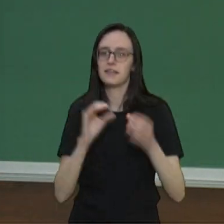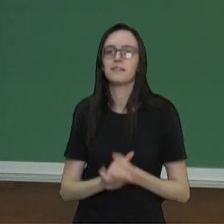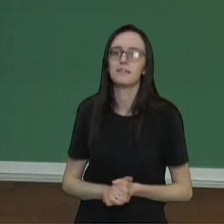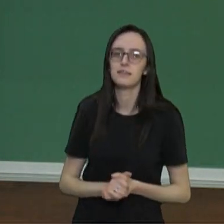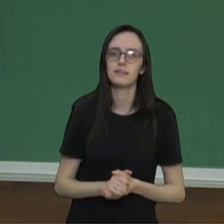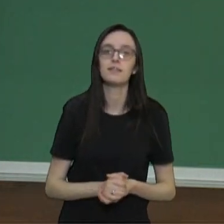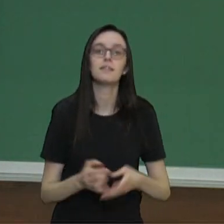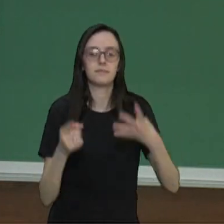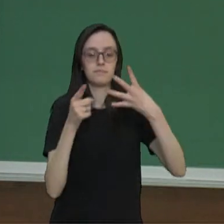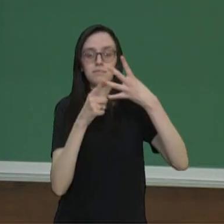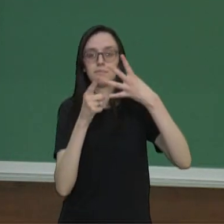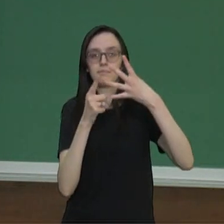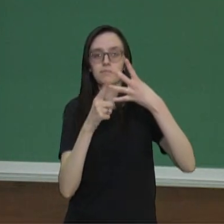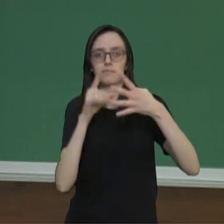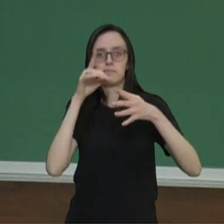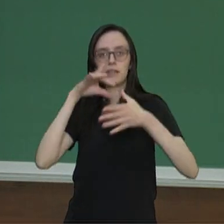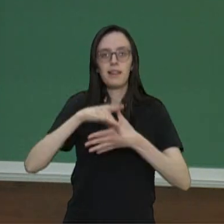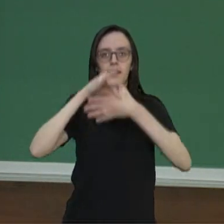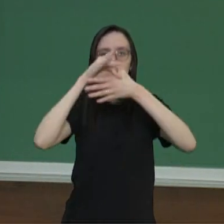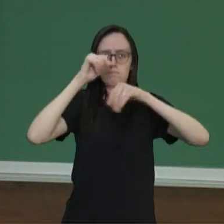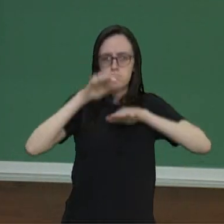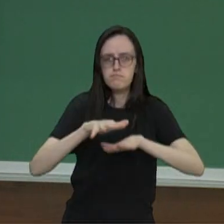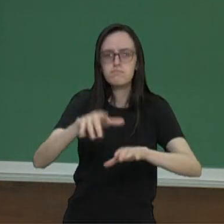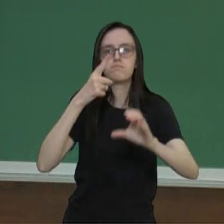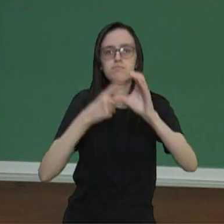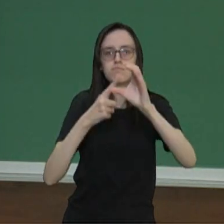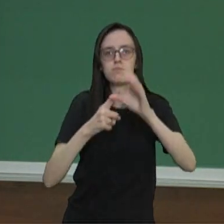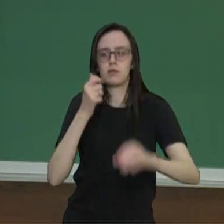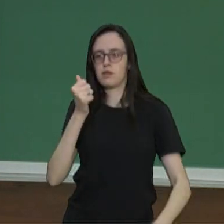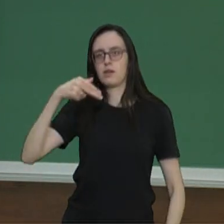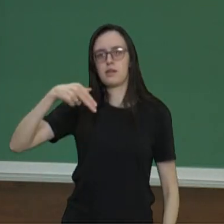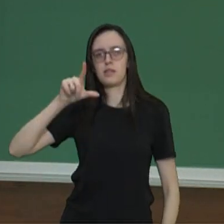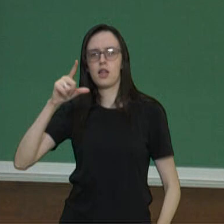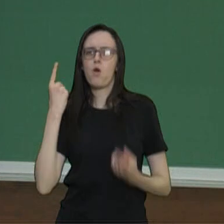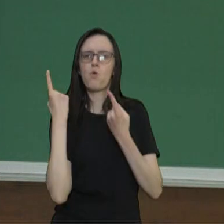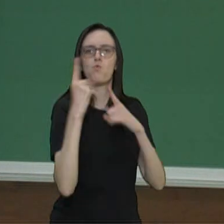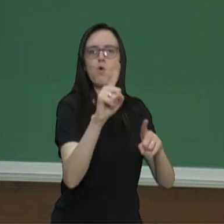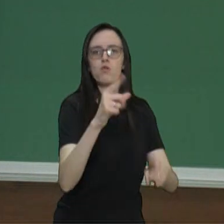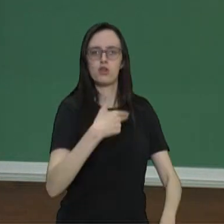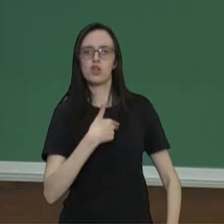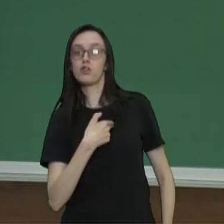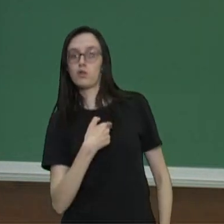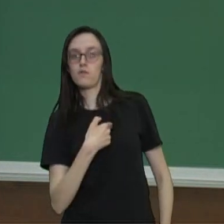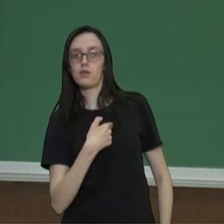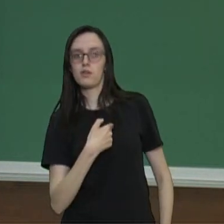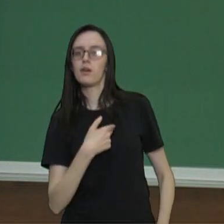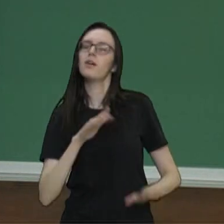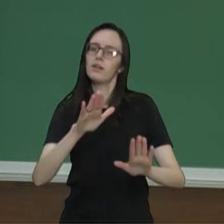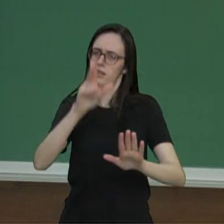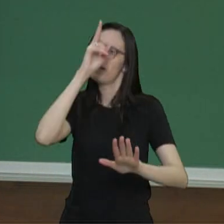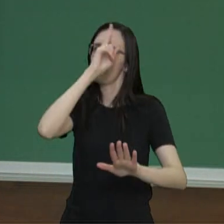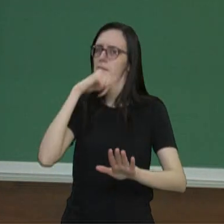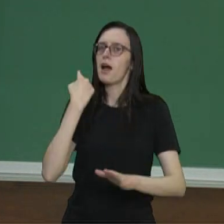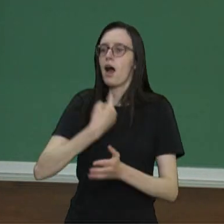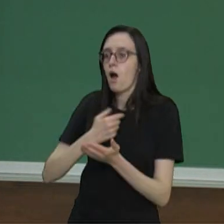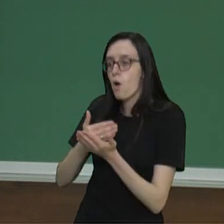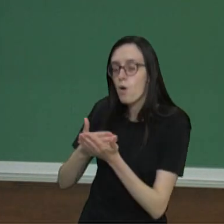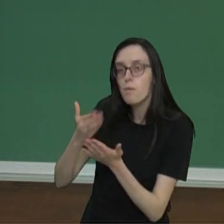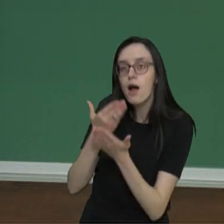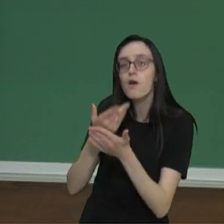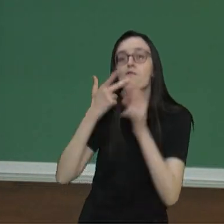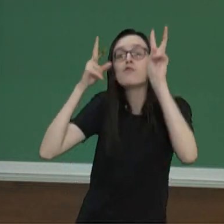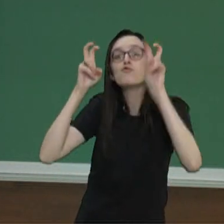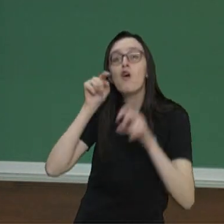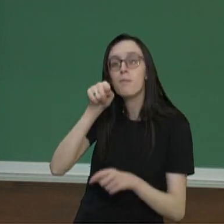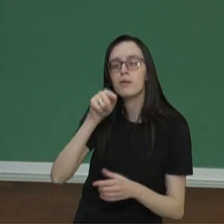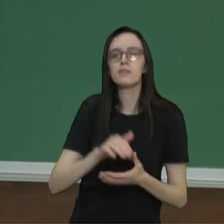hoje. C, liderado por comunistas da ANL contra o Getúlio Vargas. Você vai lembrar que a gente começou a aula de hoje